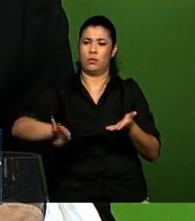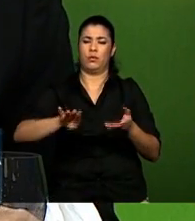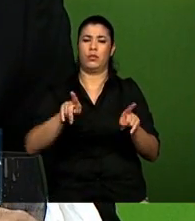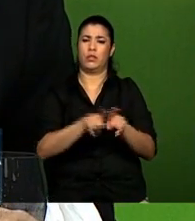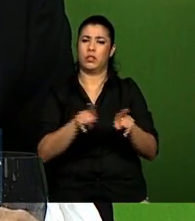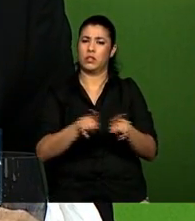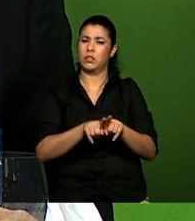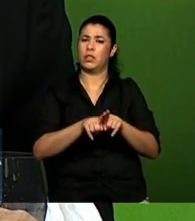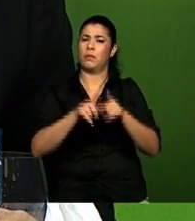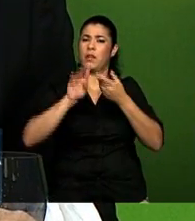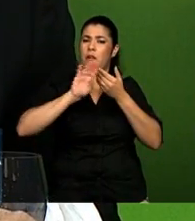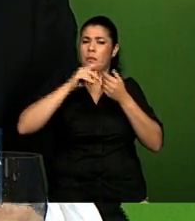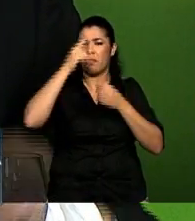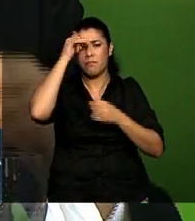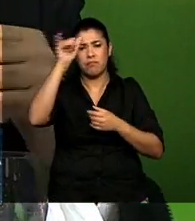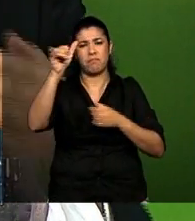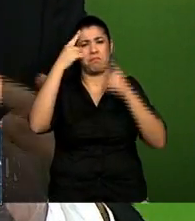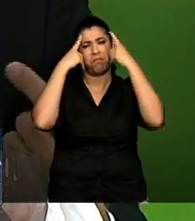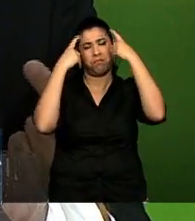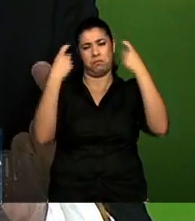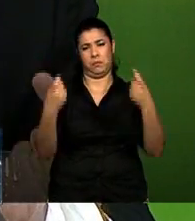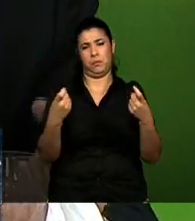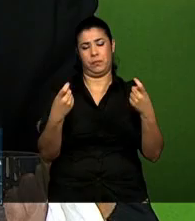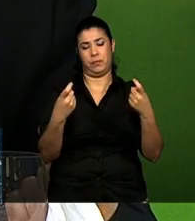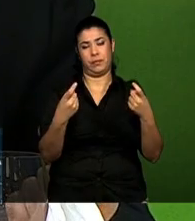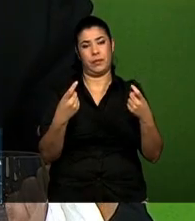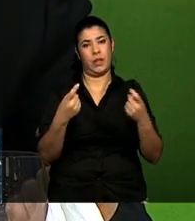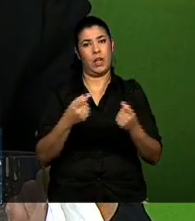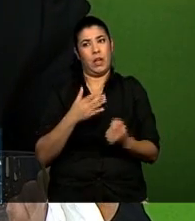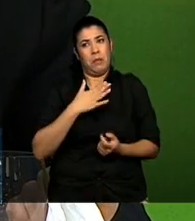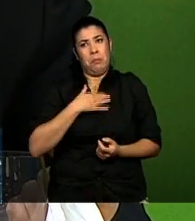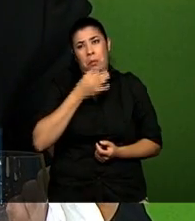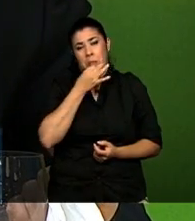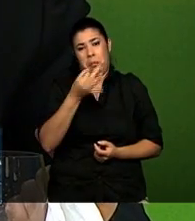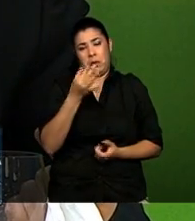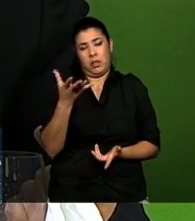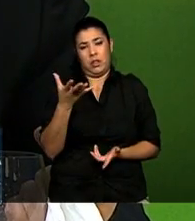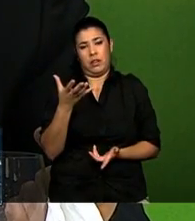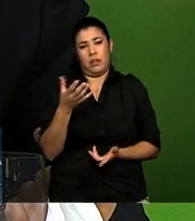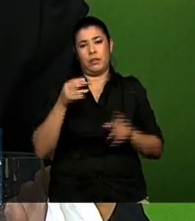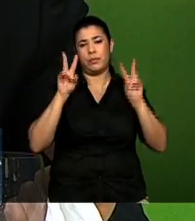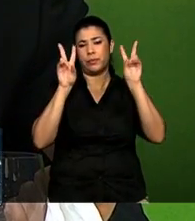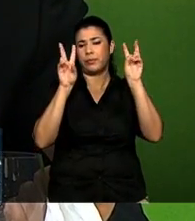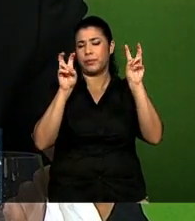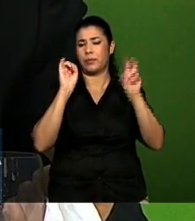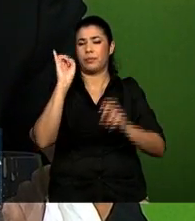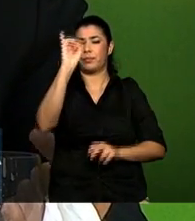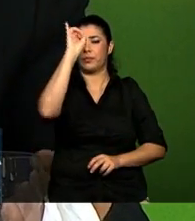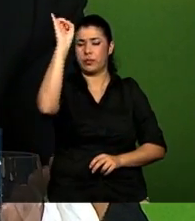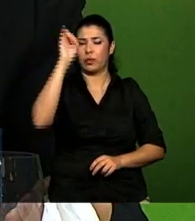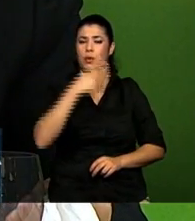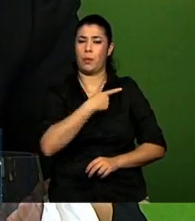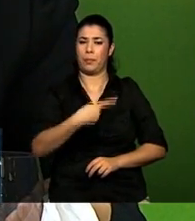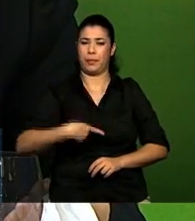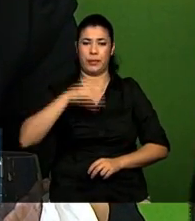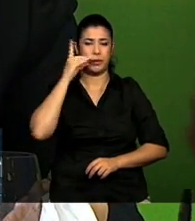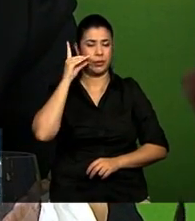ou violência eu penso que um dos temas importantes que a presidente Dilma eh